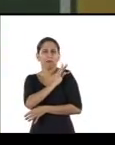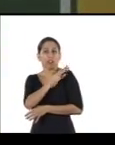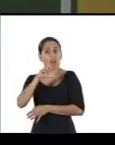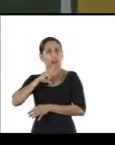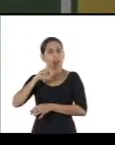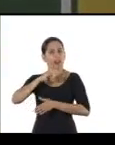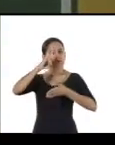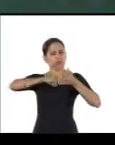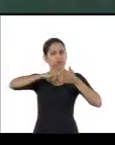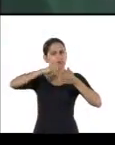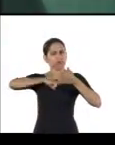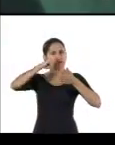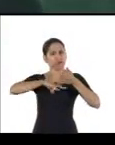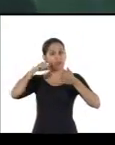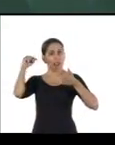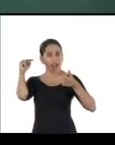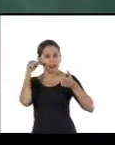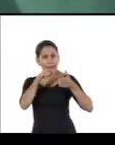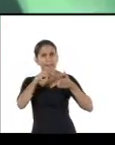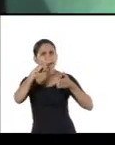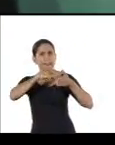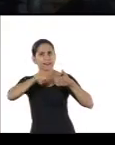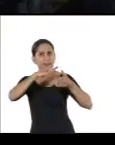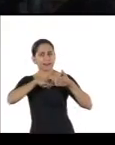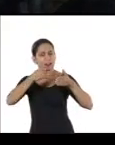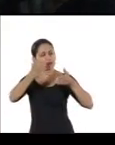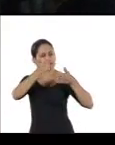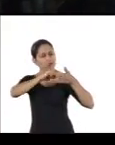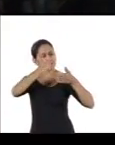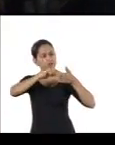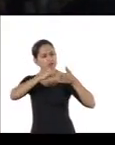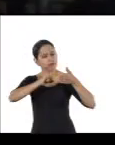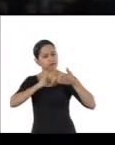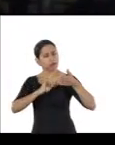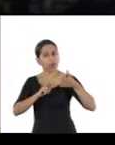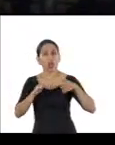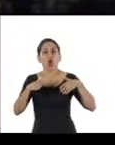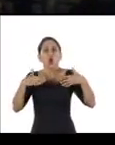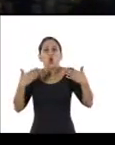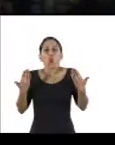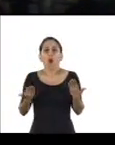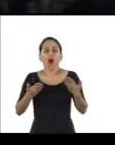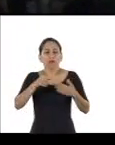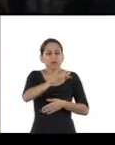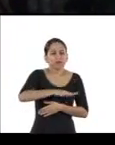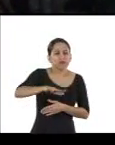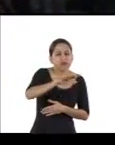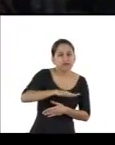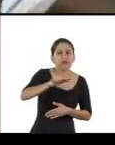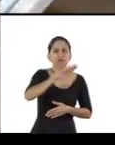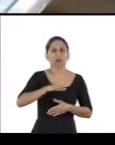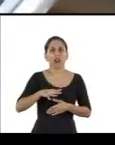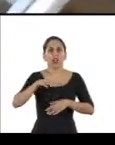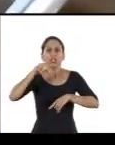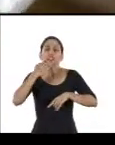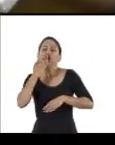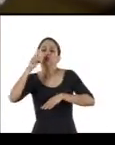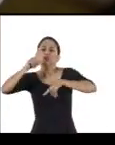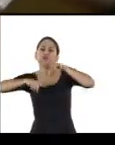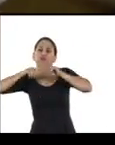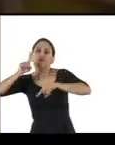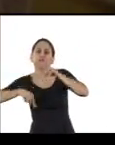análise de riscos. É essa análise que vai mostrar quais ambientes e maquinários requerem mais atenção e que devem